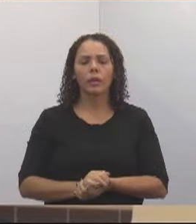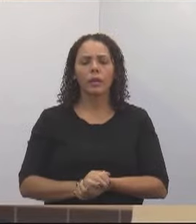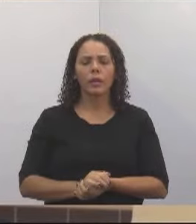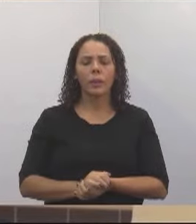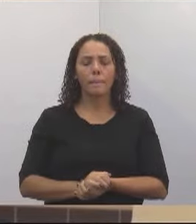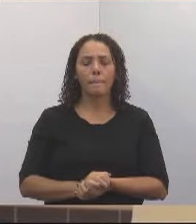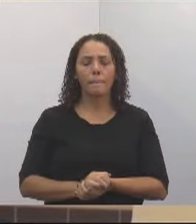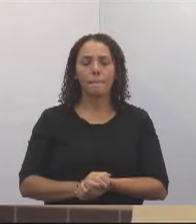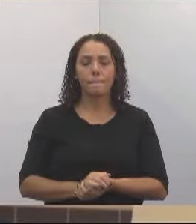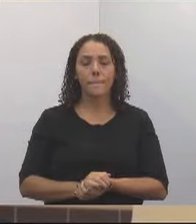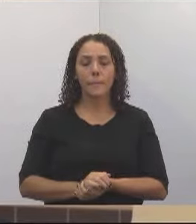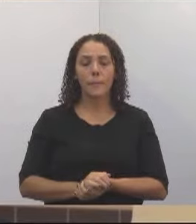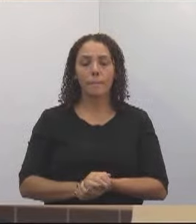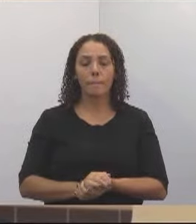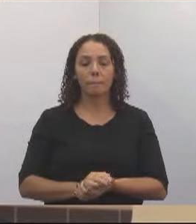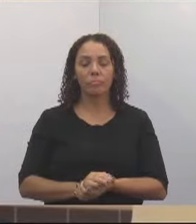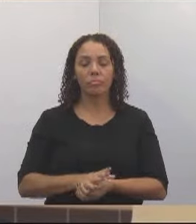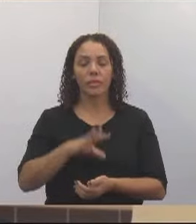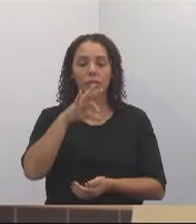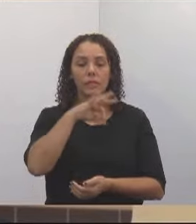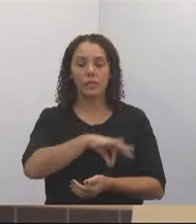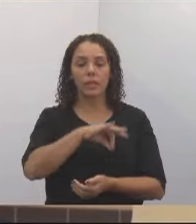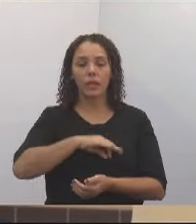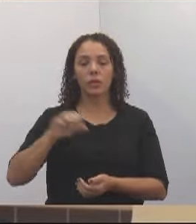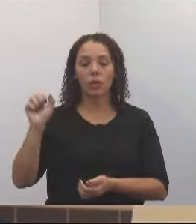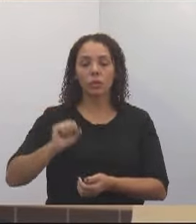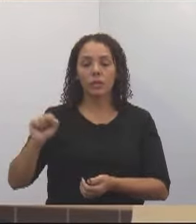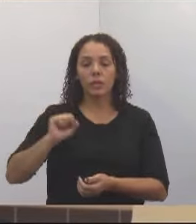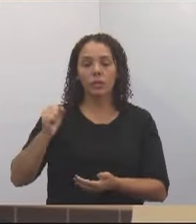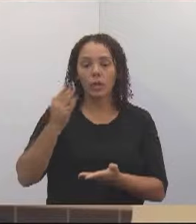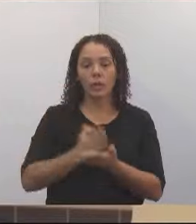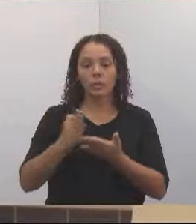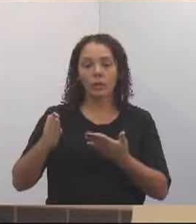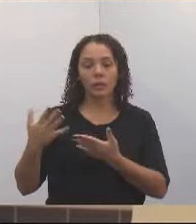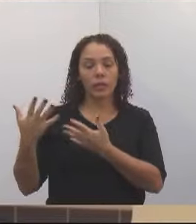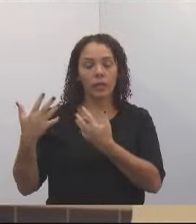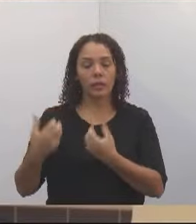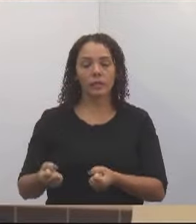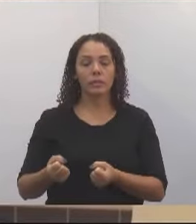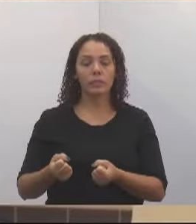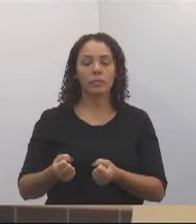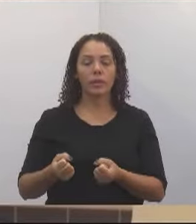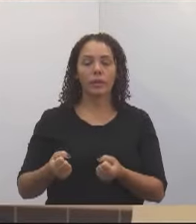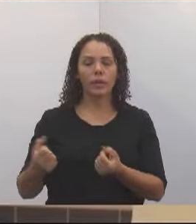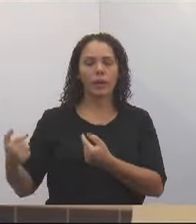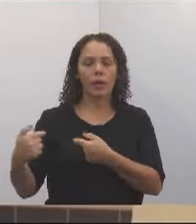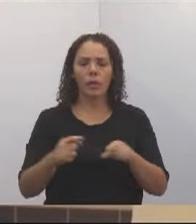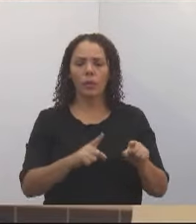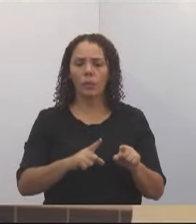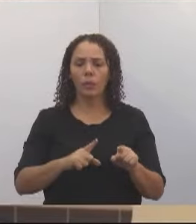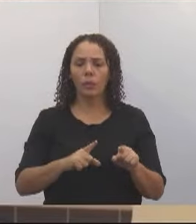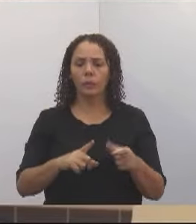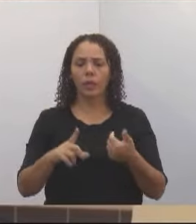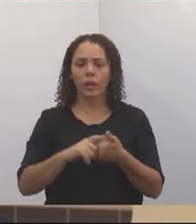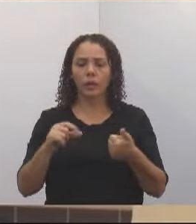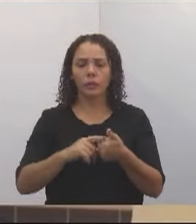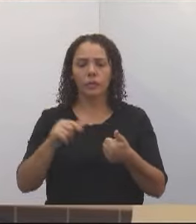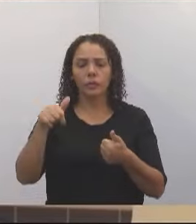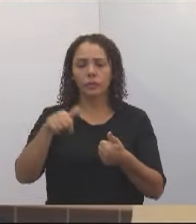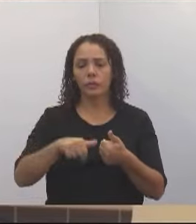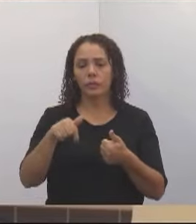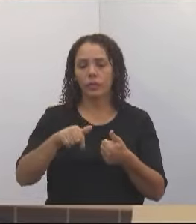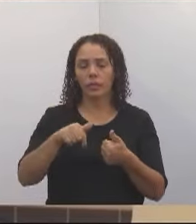assessores afronta o artigo 37 da Constituição da República no que diz a legalidade, porque não